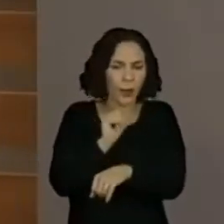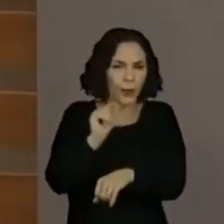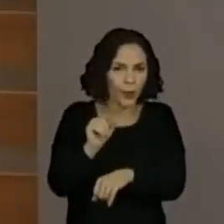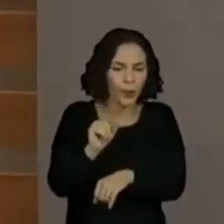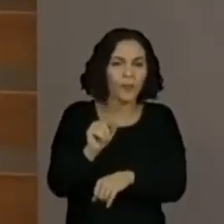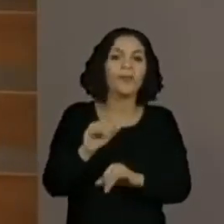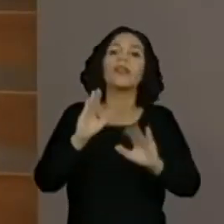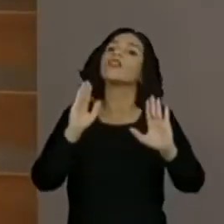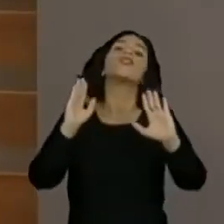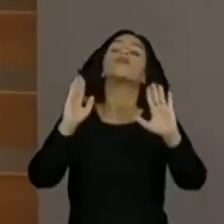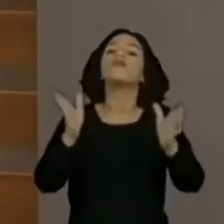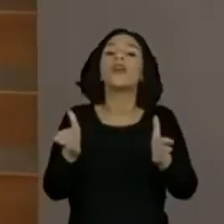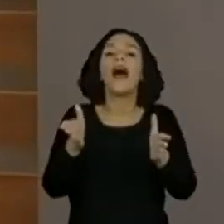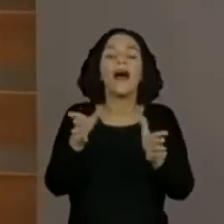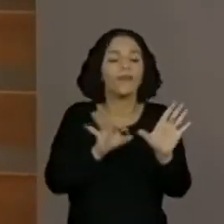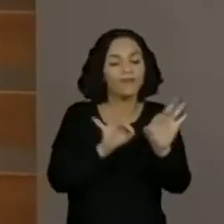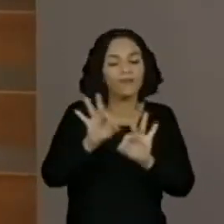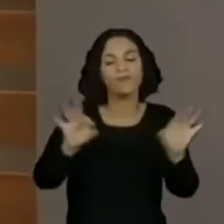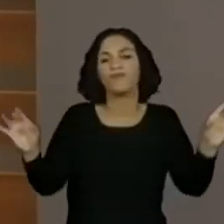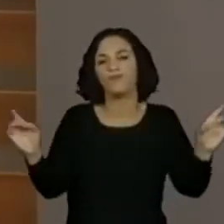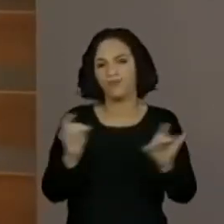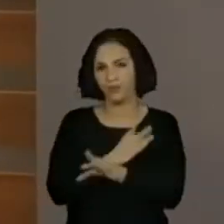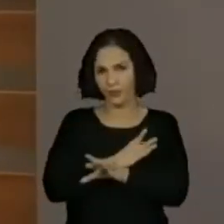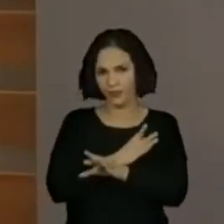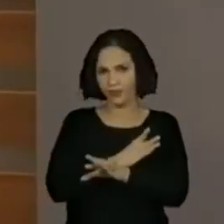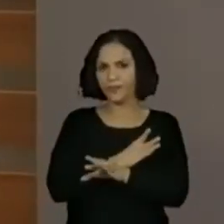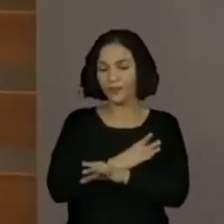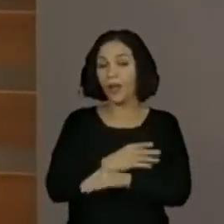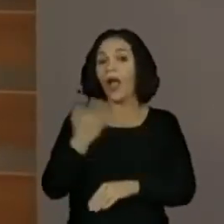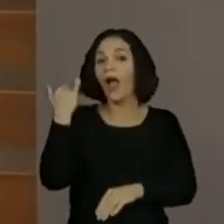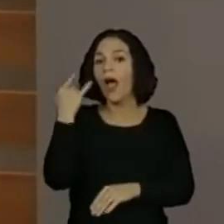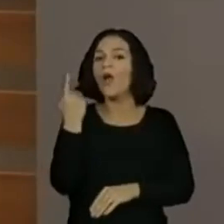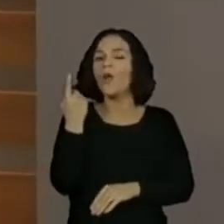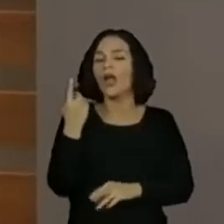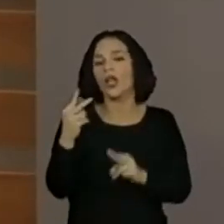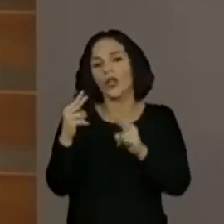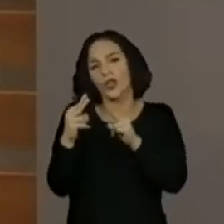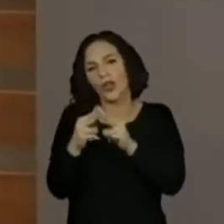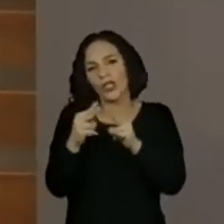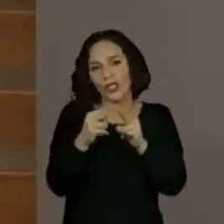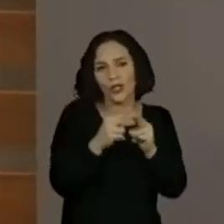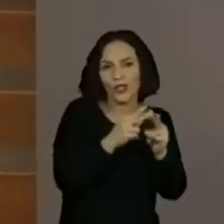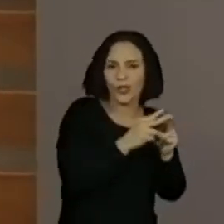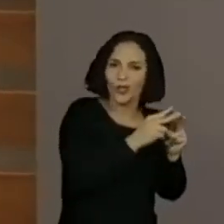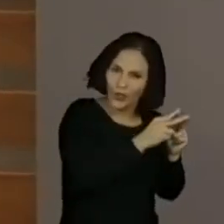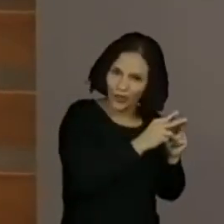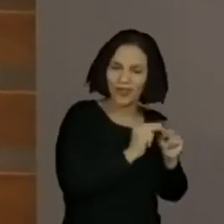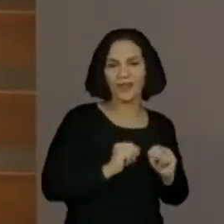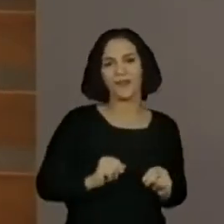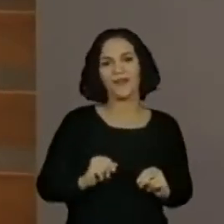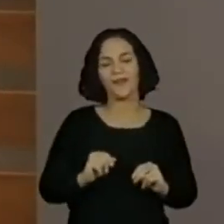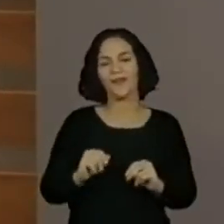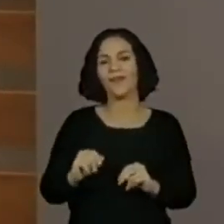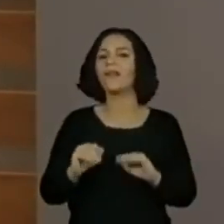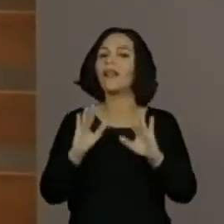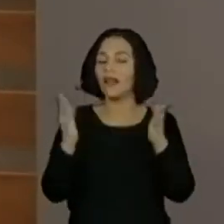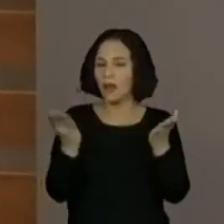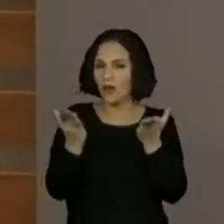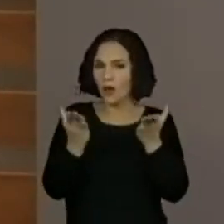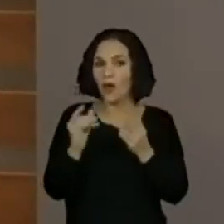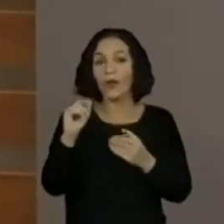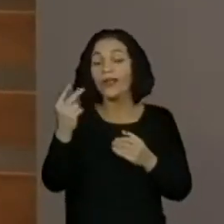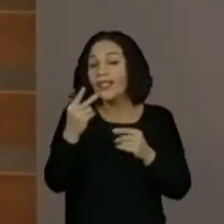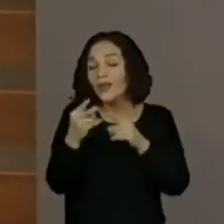coleção já está organizada. A primeira já estava organizada de dois em dois, nós fizemos a contagem, a marcação de dois em dois.